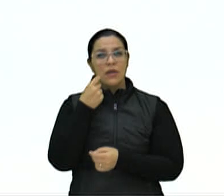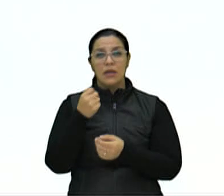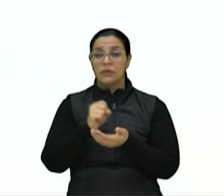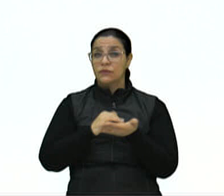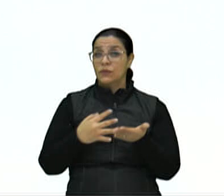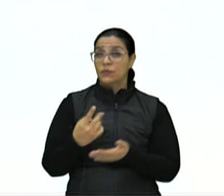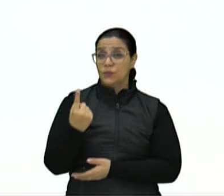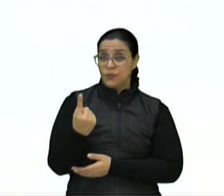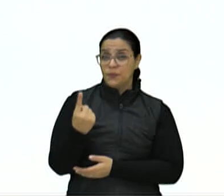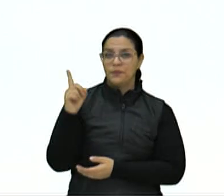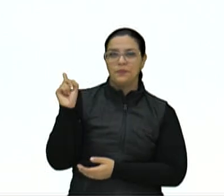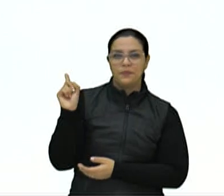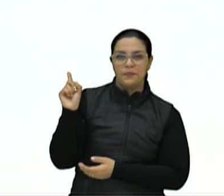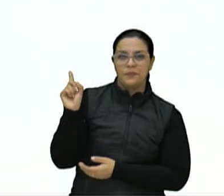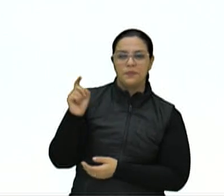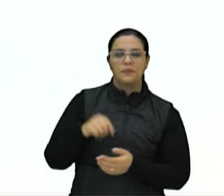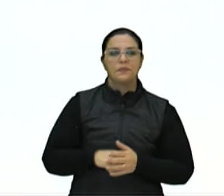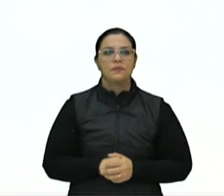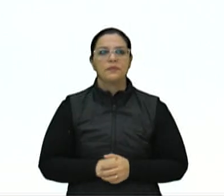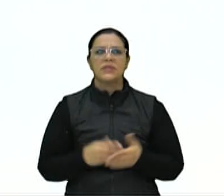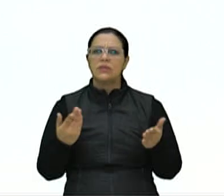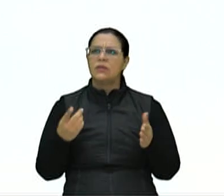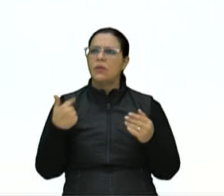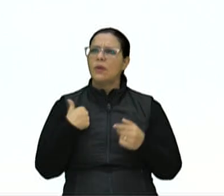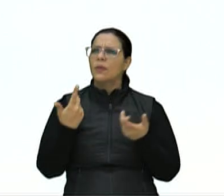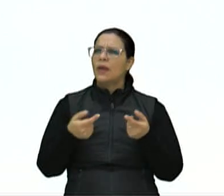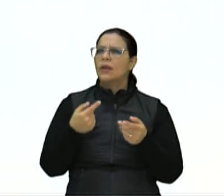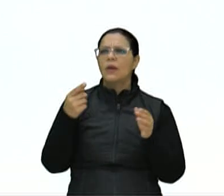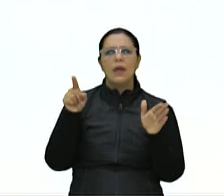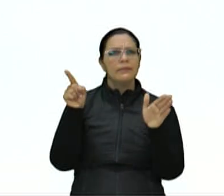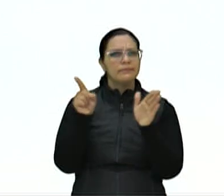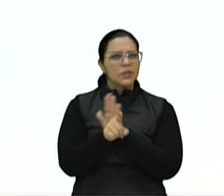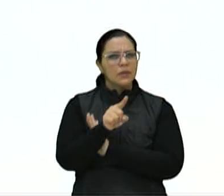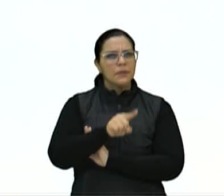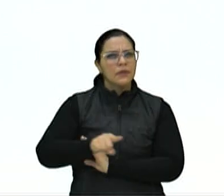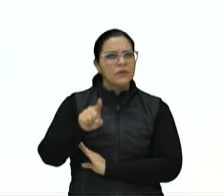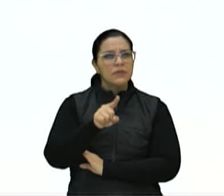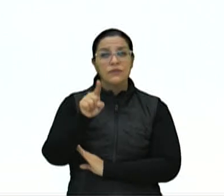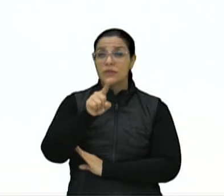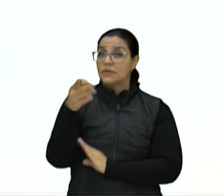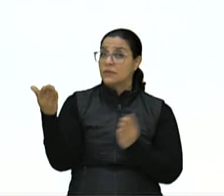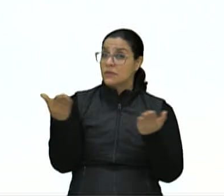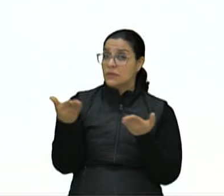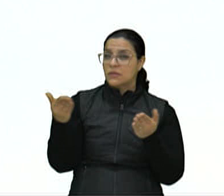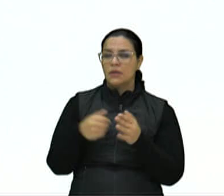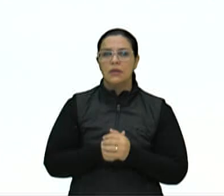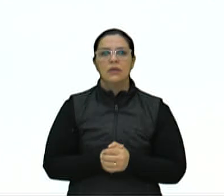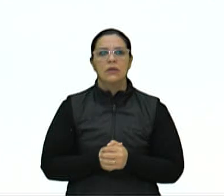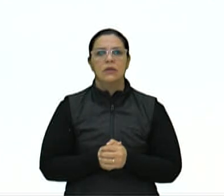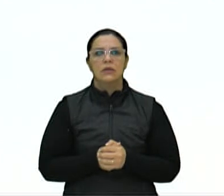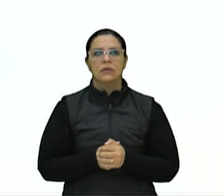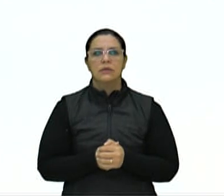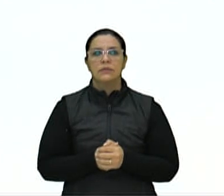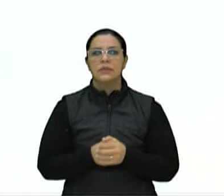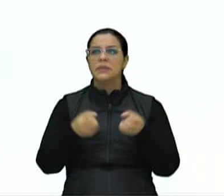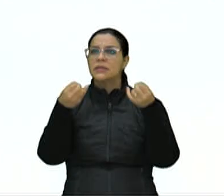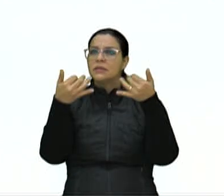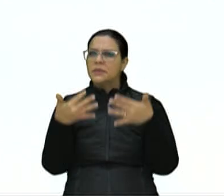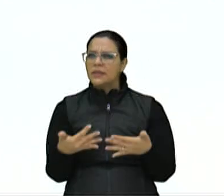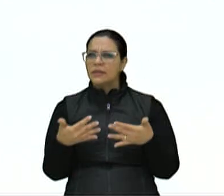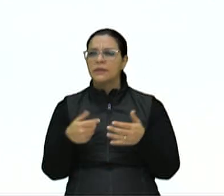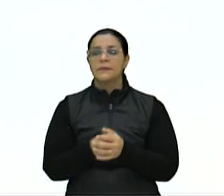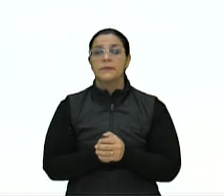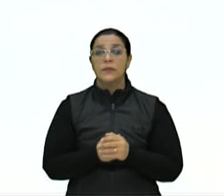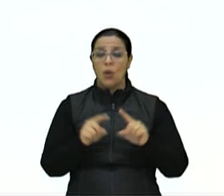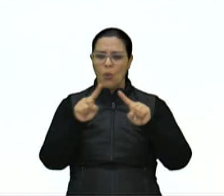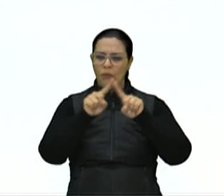de número 1. E aí eu quero justamente que vocês digam, a